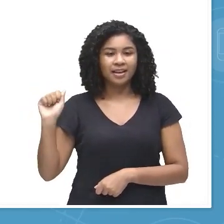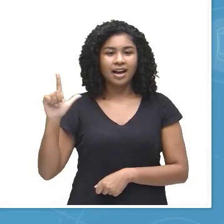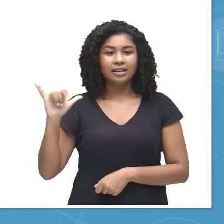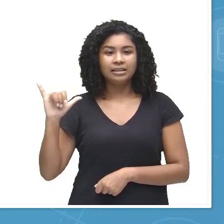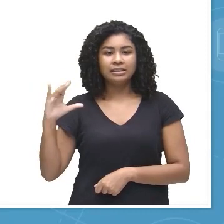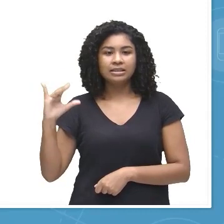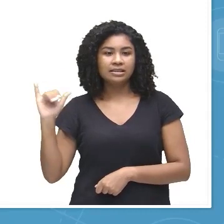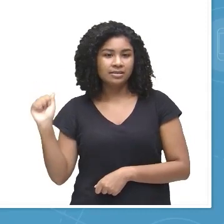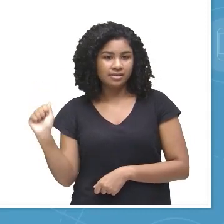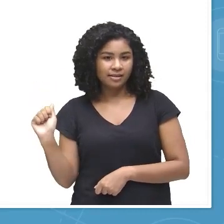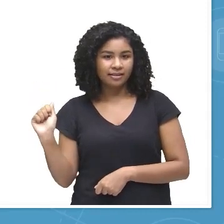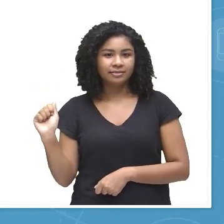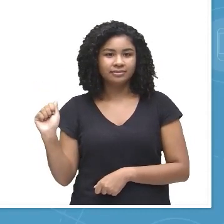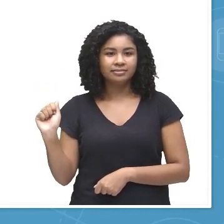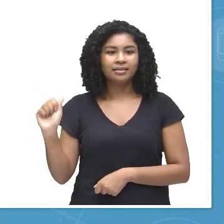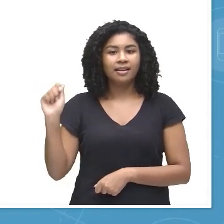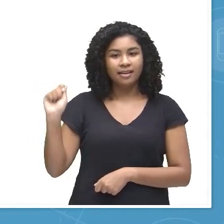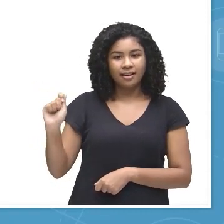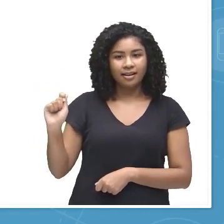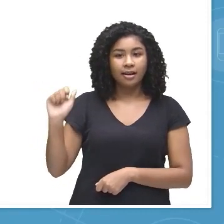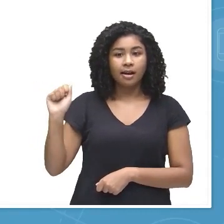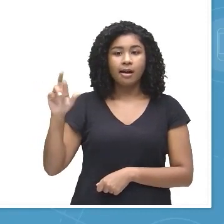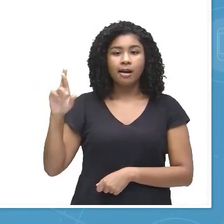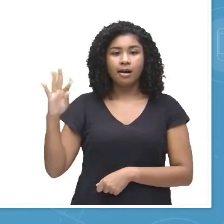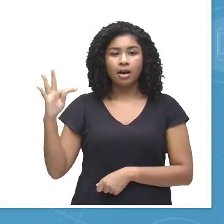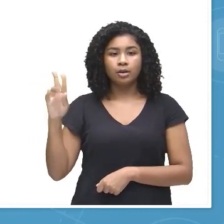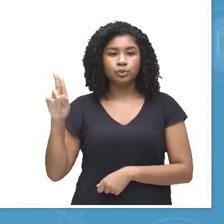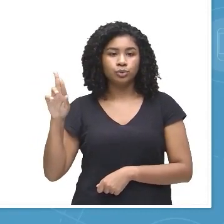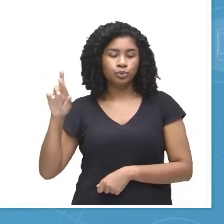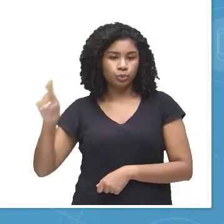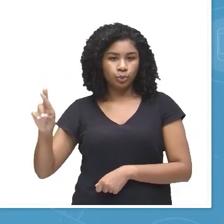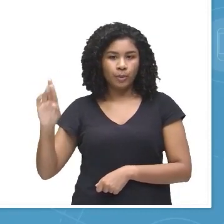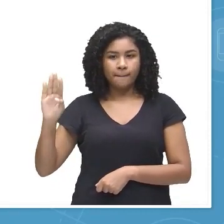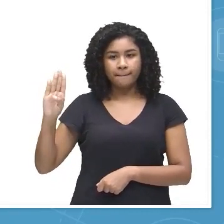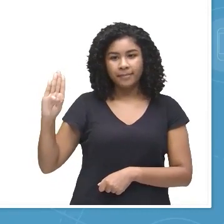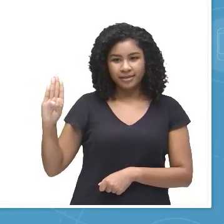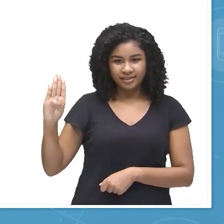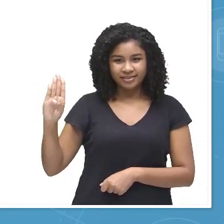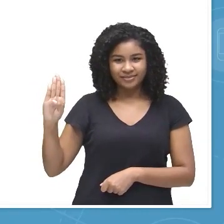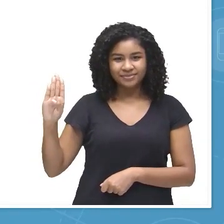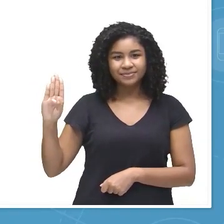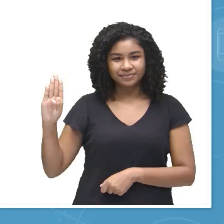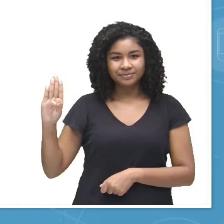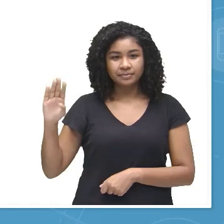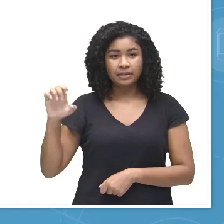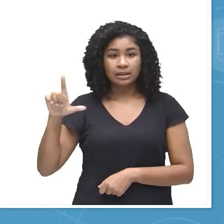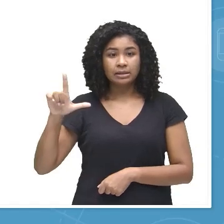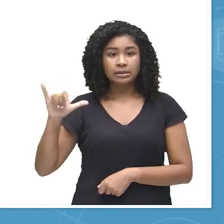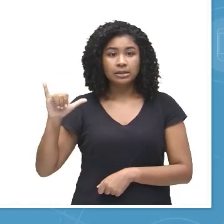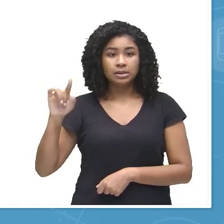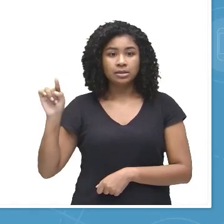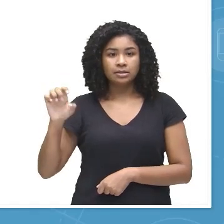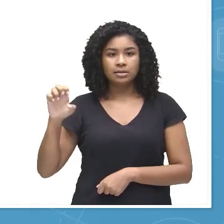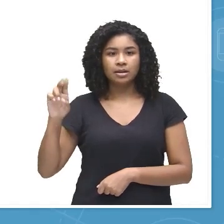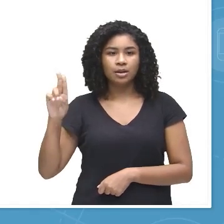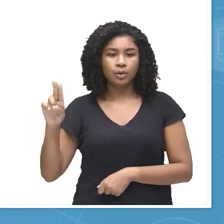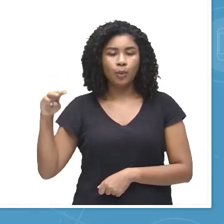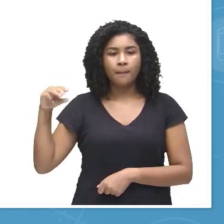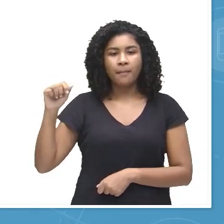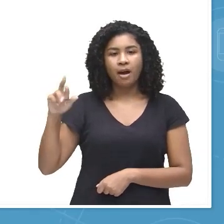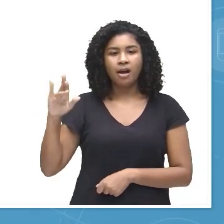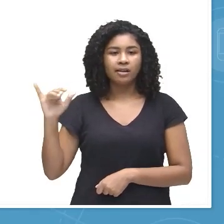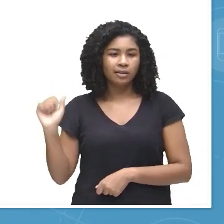também, o Arthur, letra B, o Eliseu, letra B, Maria Eduarda, B